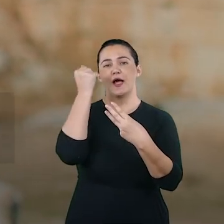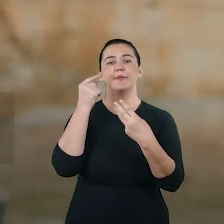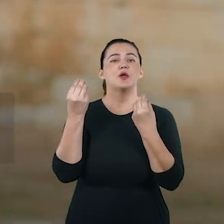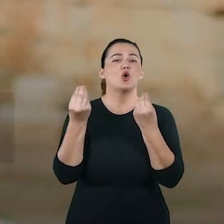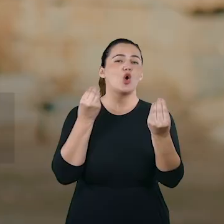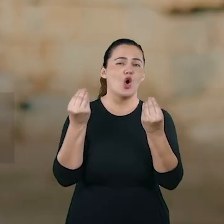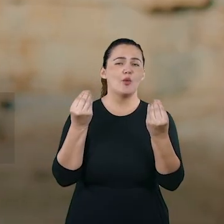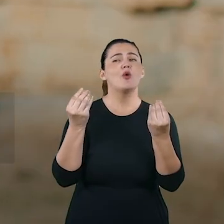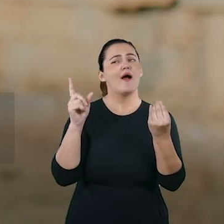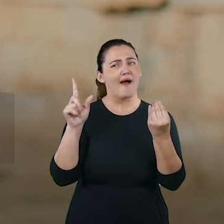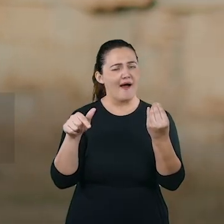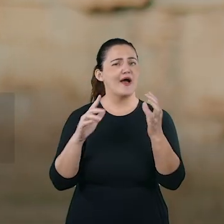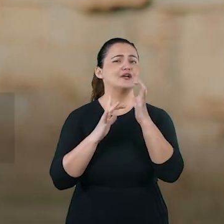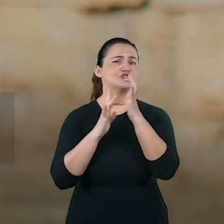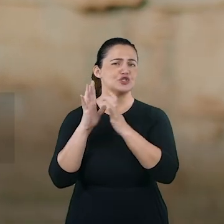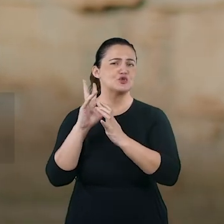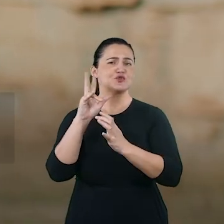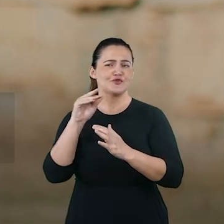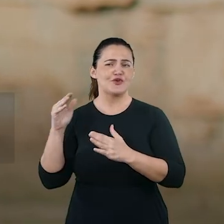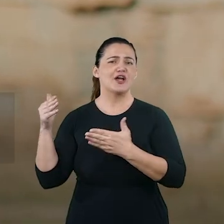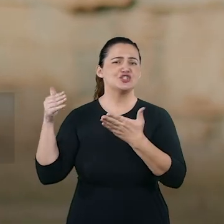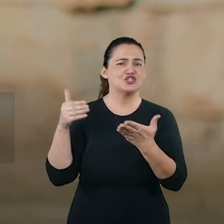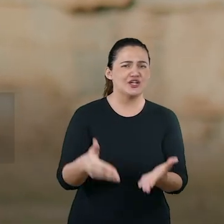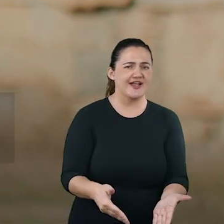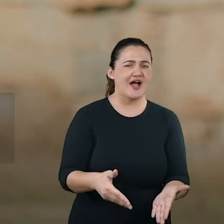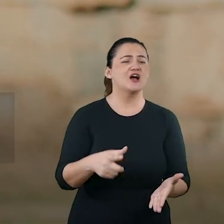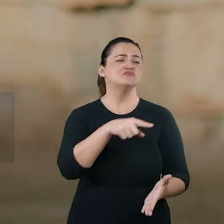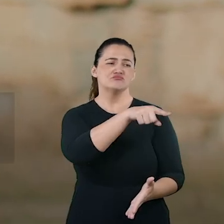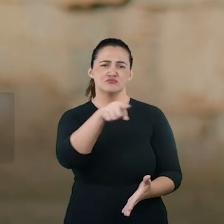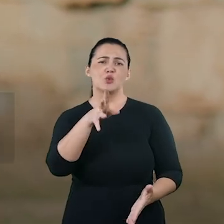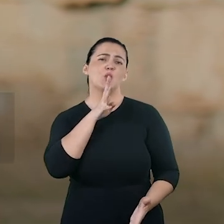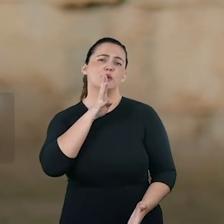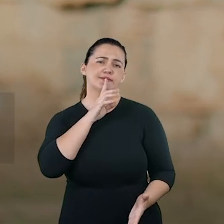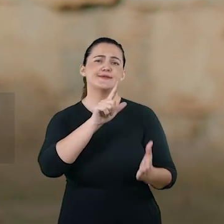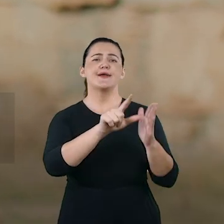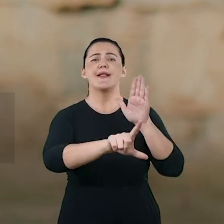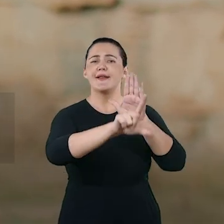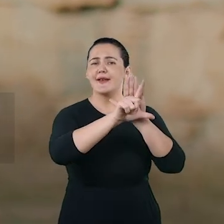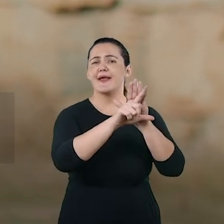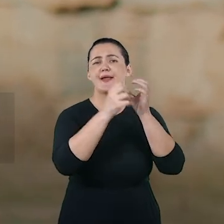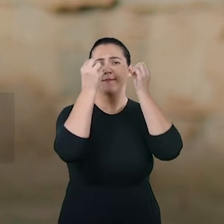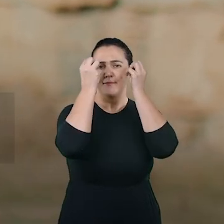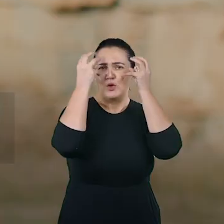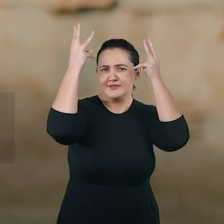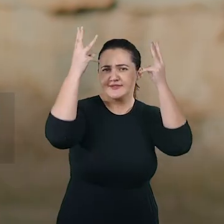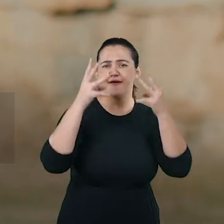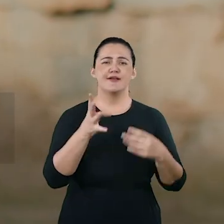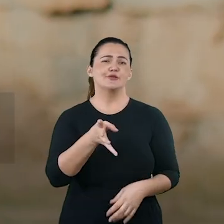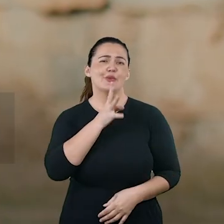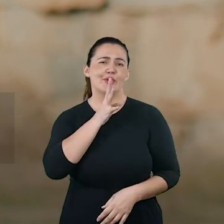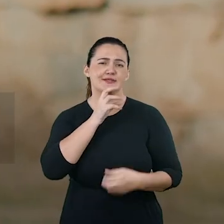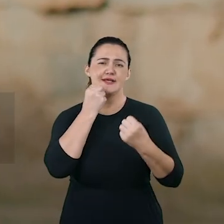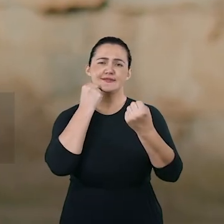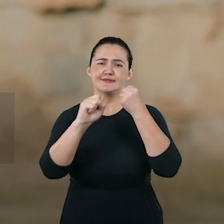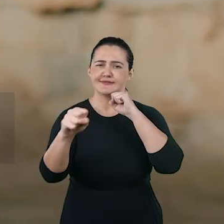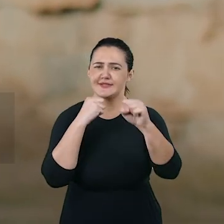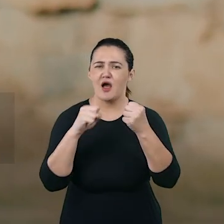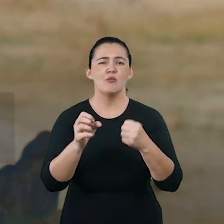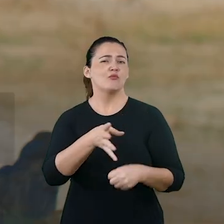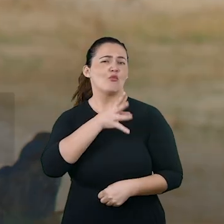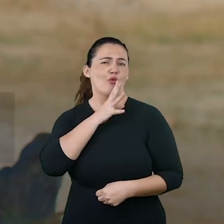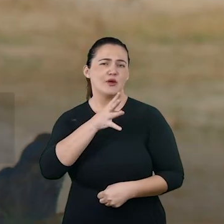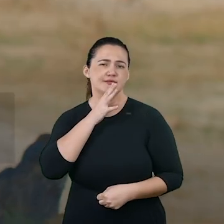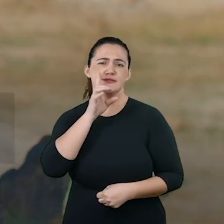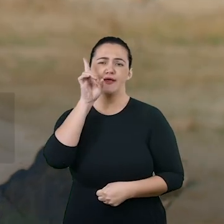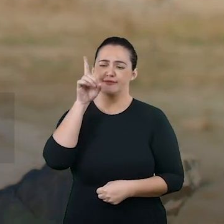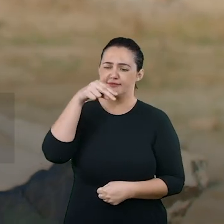do Messias do que os pagãos. Eles já tinham a lei de Moisés, já conheciam os salmos, as profecias de Daniel, as profecias do Antigo Testamento,